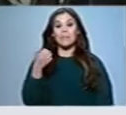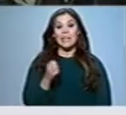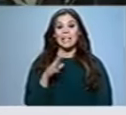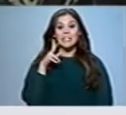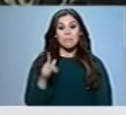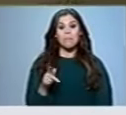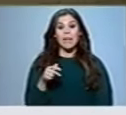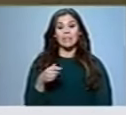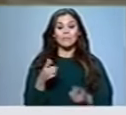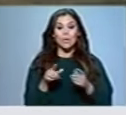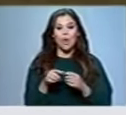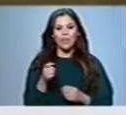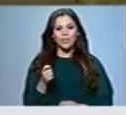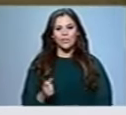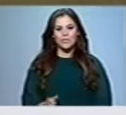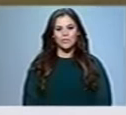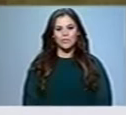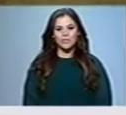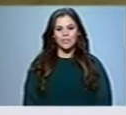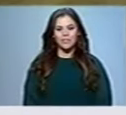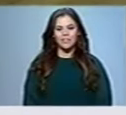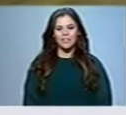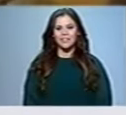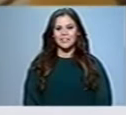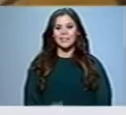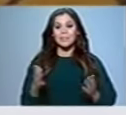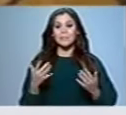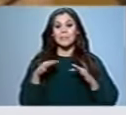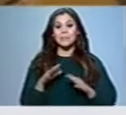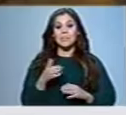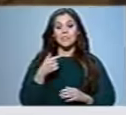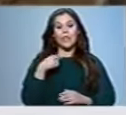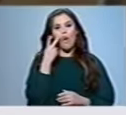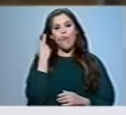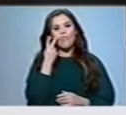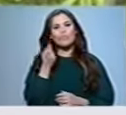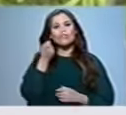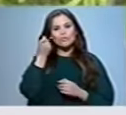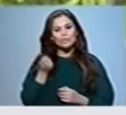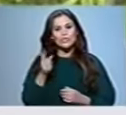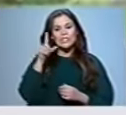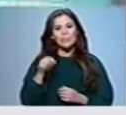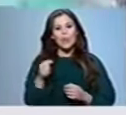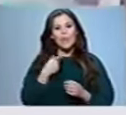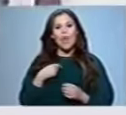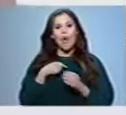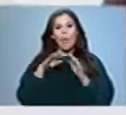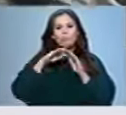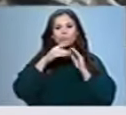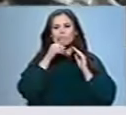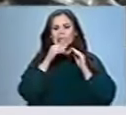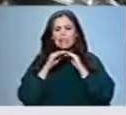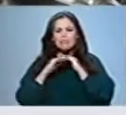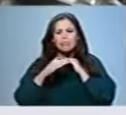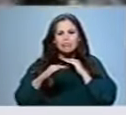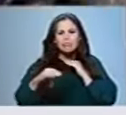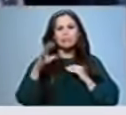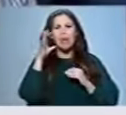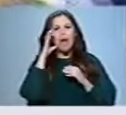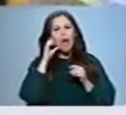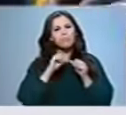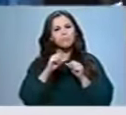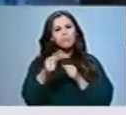quase 800 horas a pedalar ao longo de 22 países. Aconteceu-me e fiz um pouco de tudo. Atravessei o deserto do Sahara, passei uma tarde com revolucionários